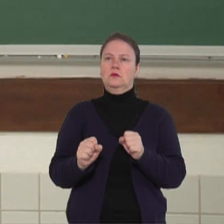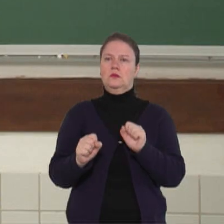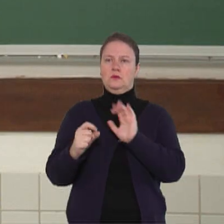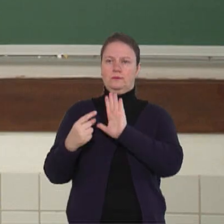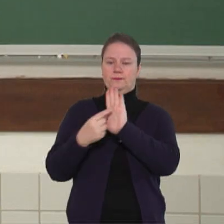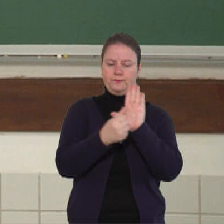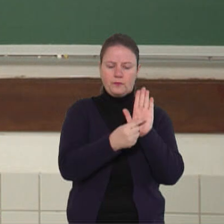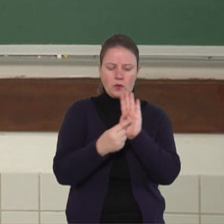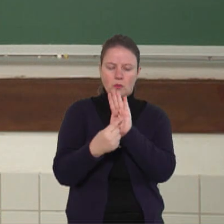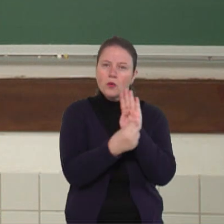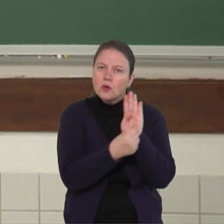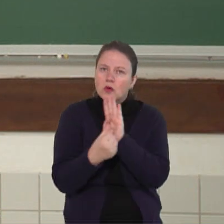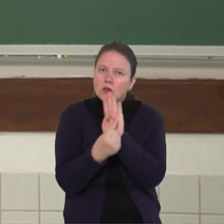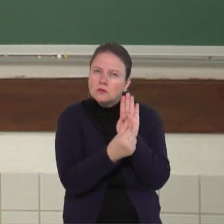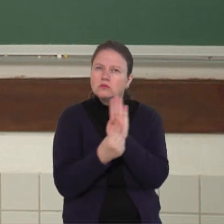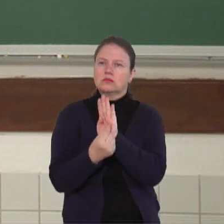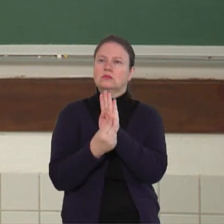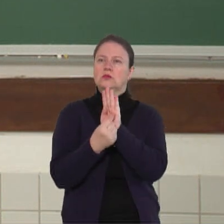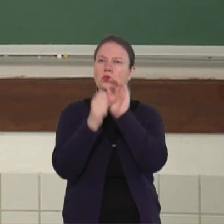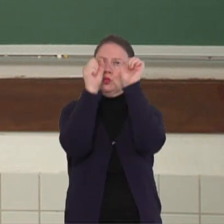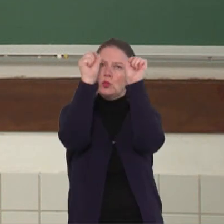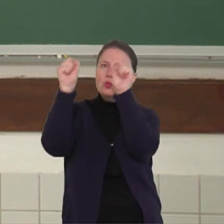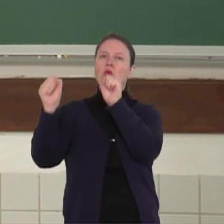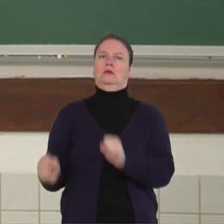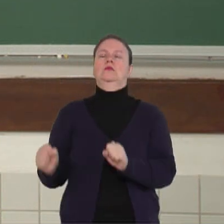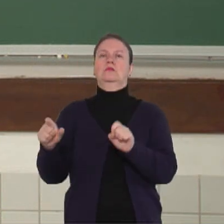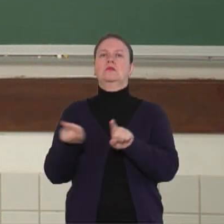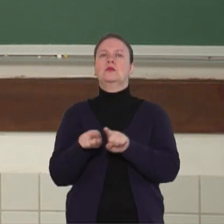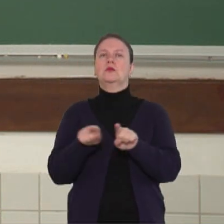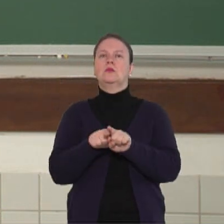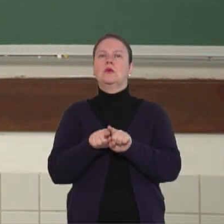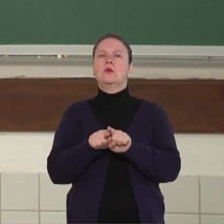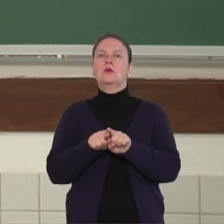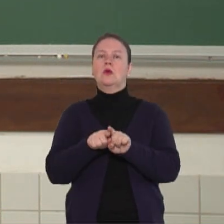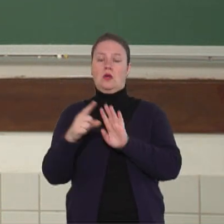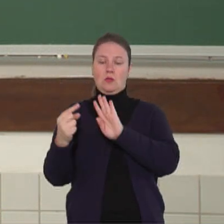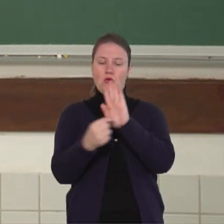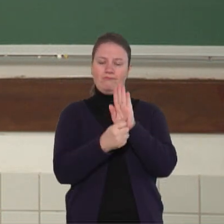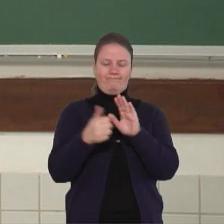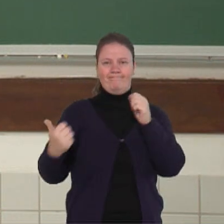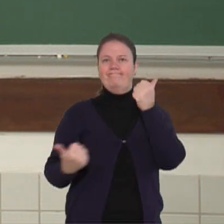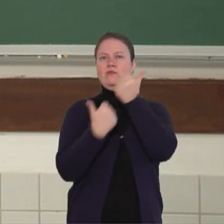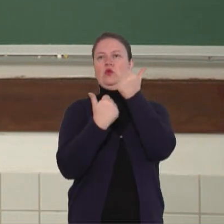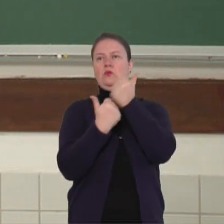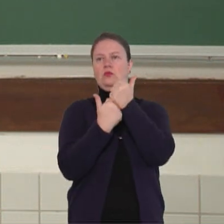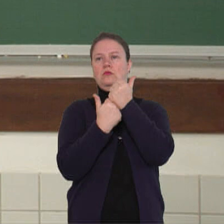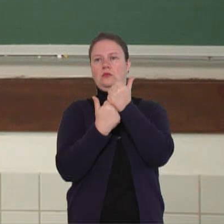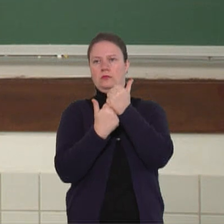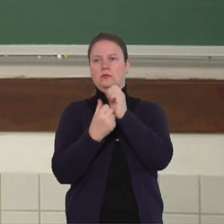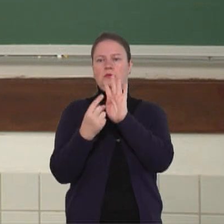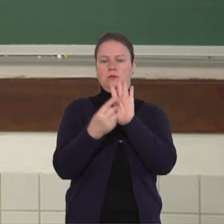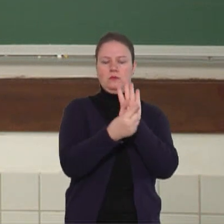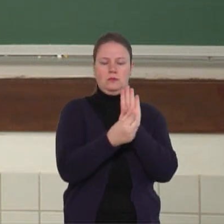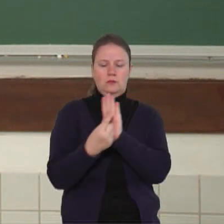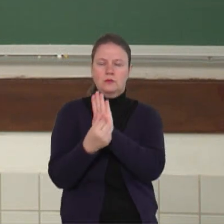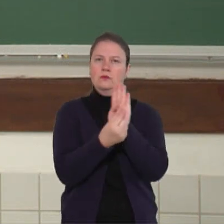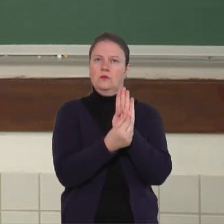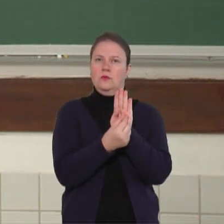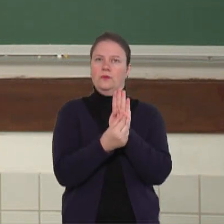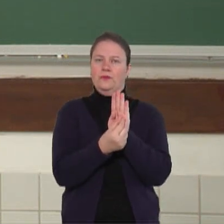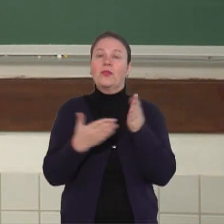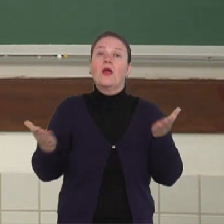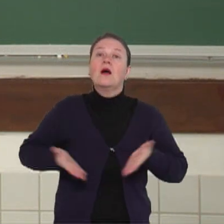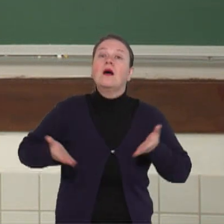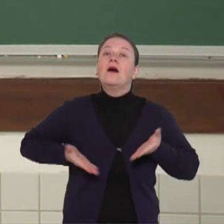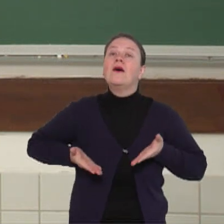revolucionário. Agora a gente tem um novo processo dentro da França, né, que é a tomada de poder da burguesia. Agora a gente vai para uma